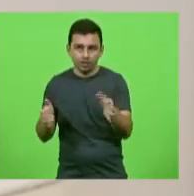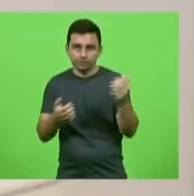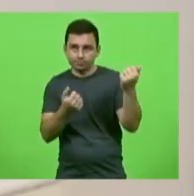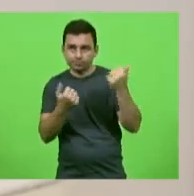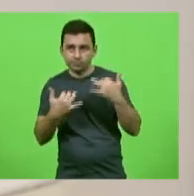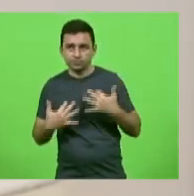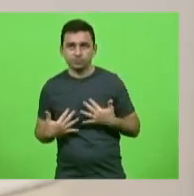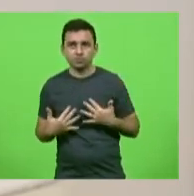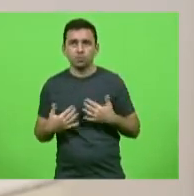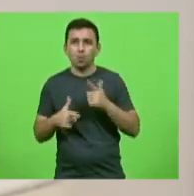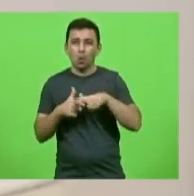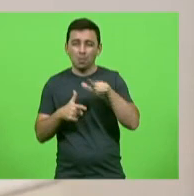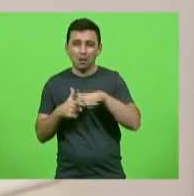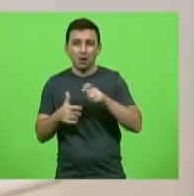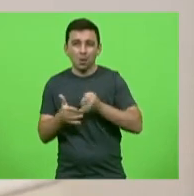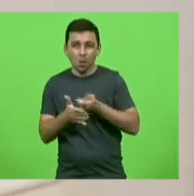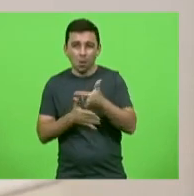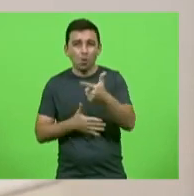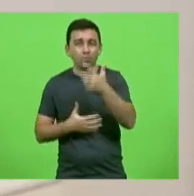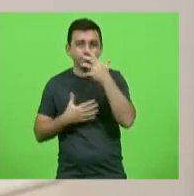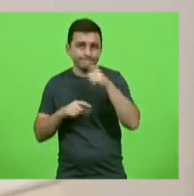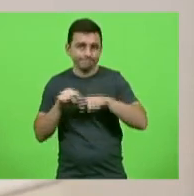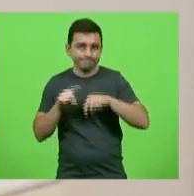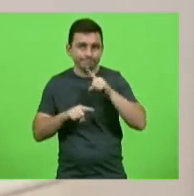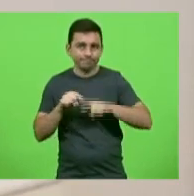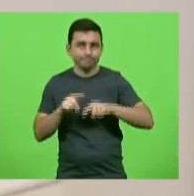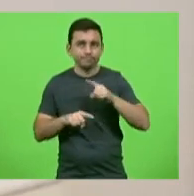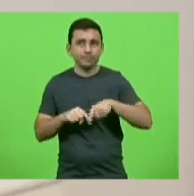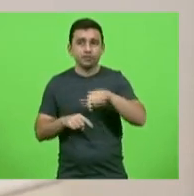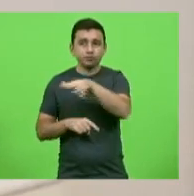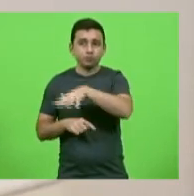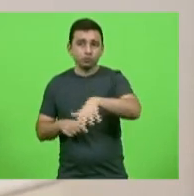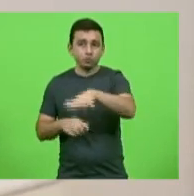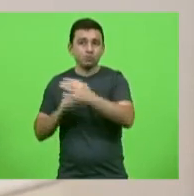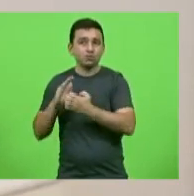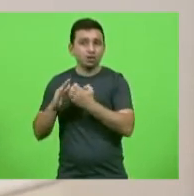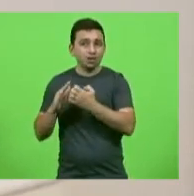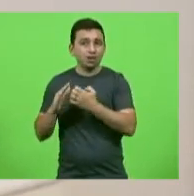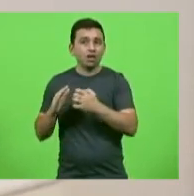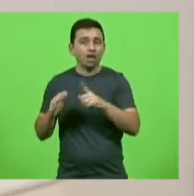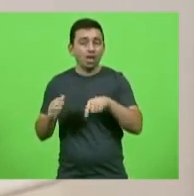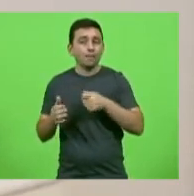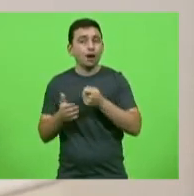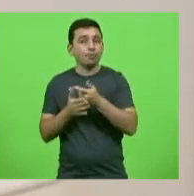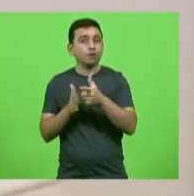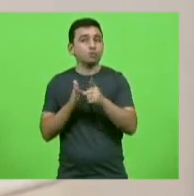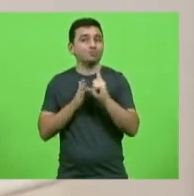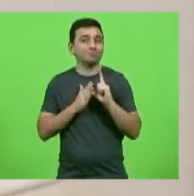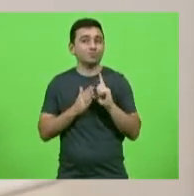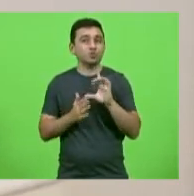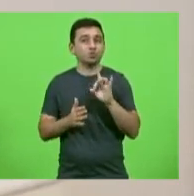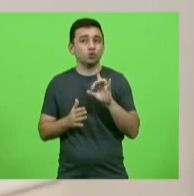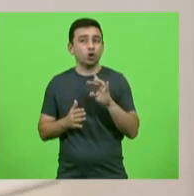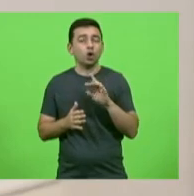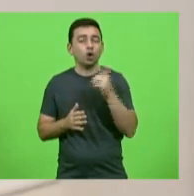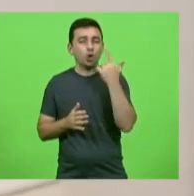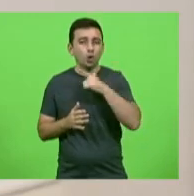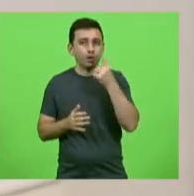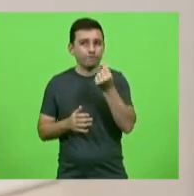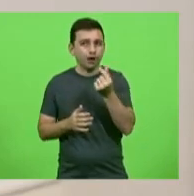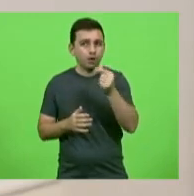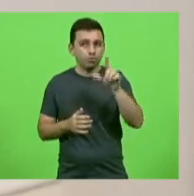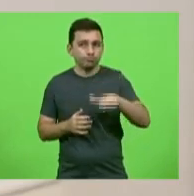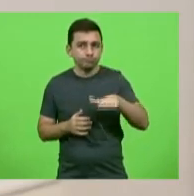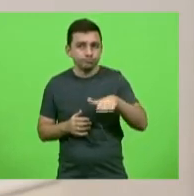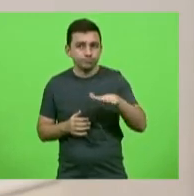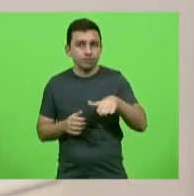problema de compra de respiradores, que o mercado só estava fornecendo com pagamento antecipado, com preço acessível, não só dos respiradores,